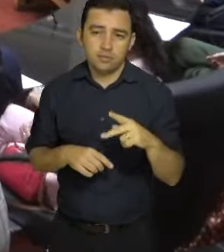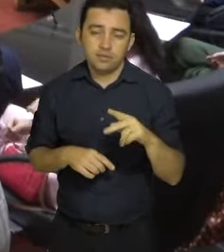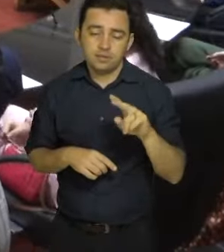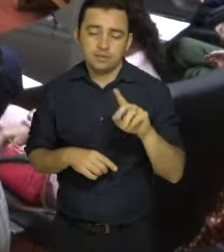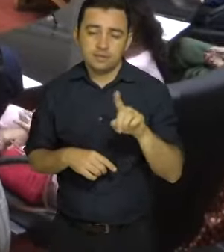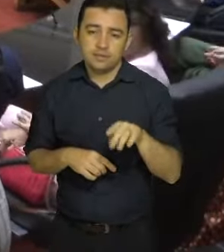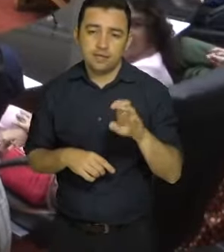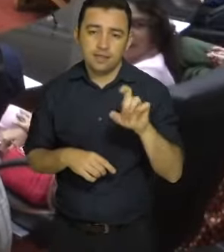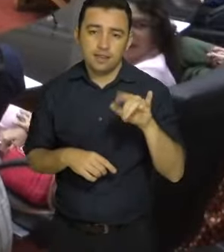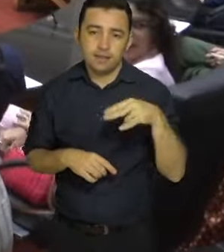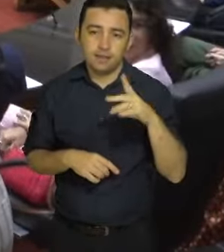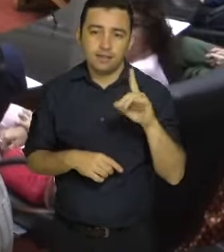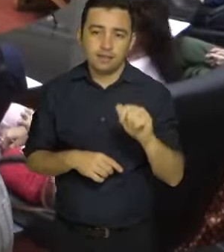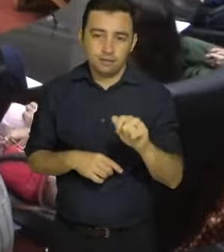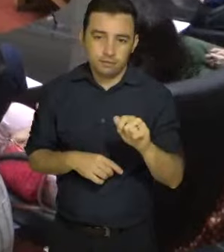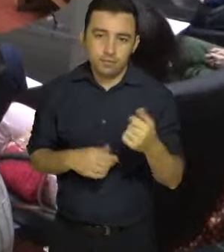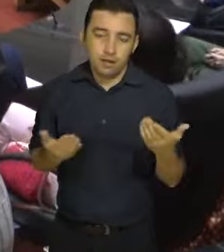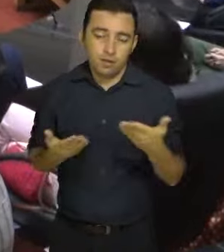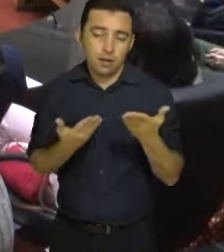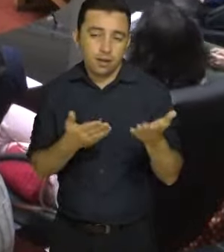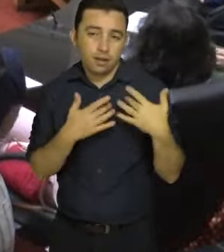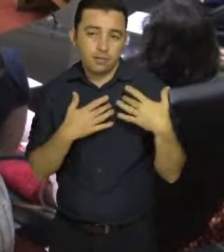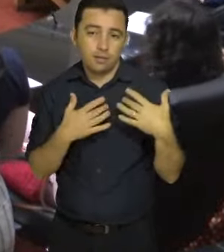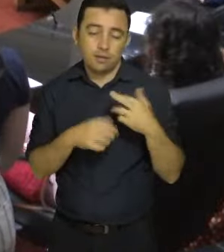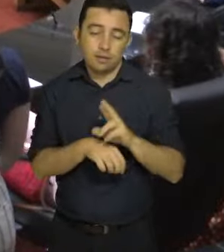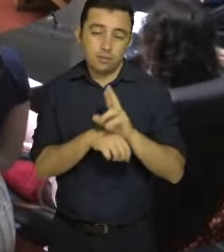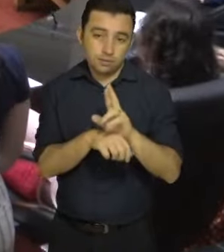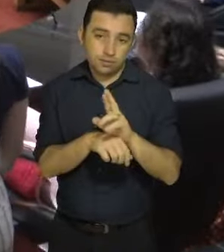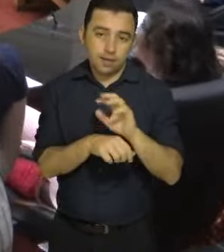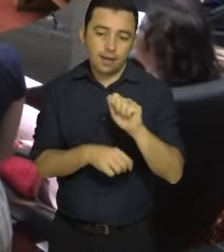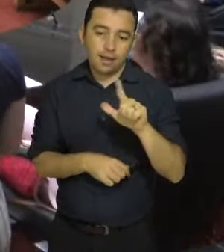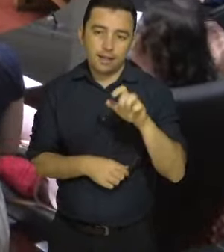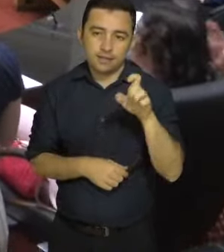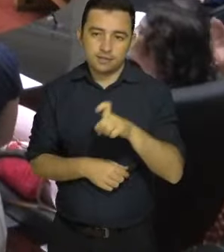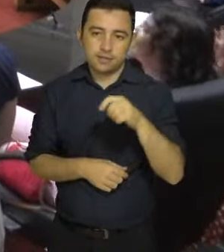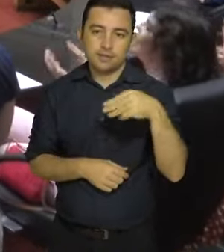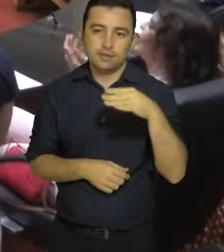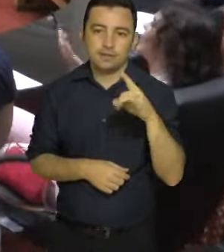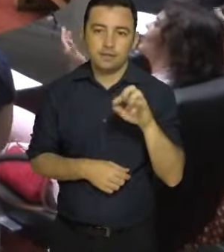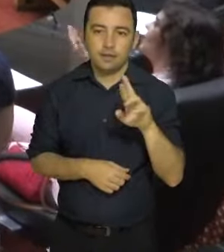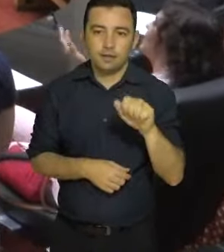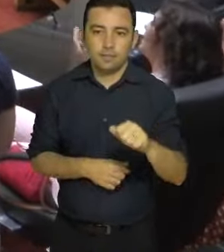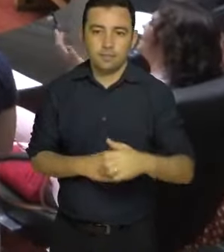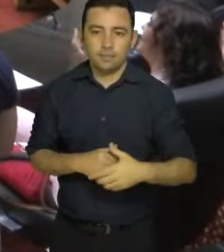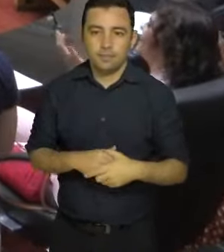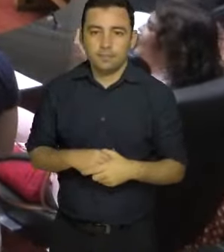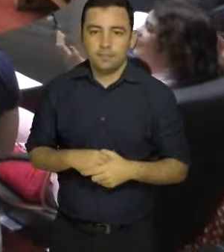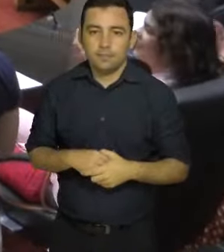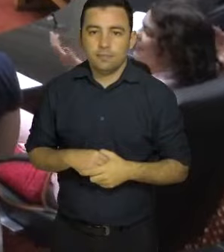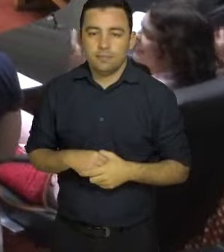Maria Braga, neste ato representada pela senhora Alessandra Beirit.